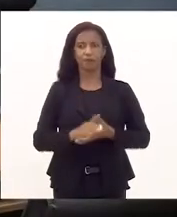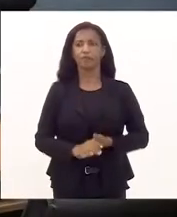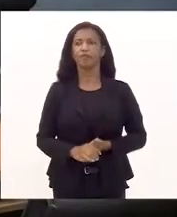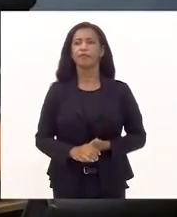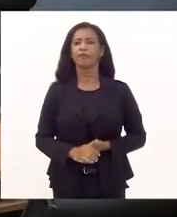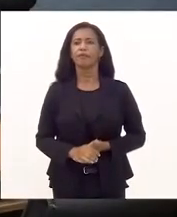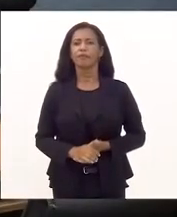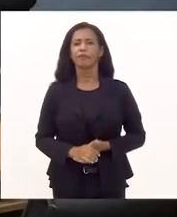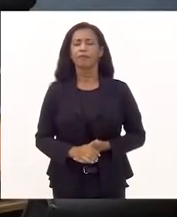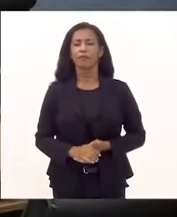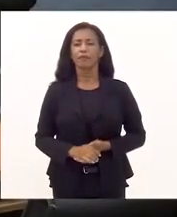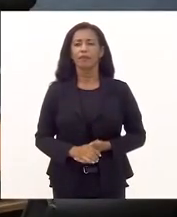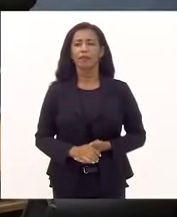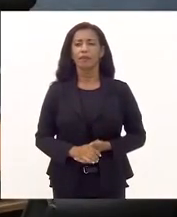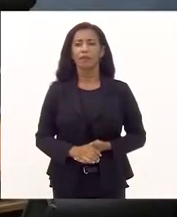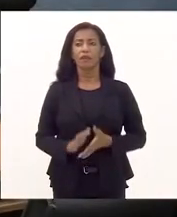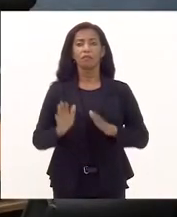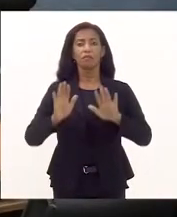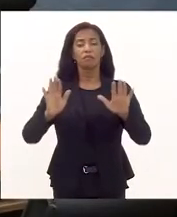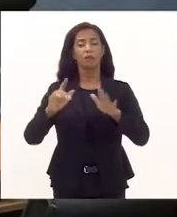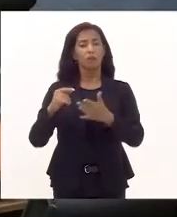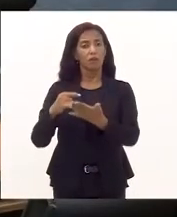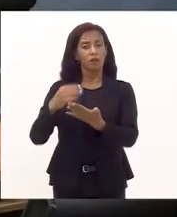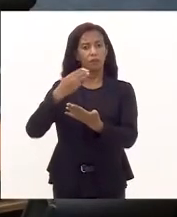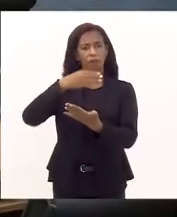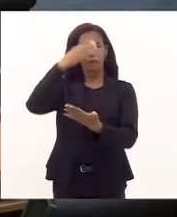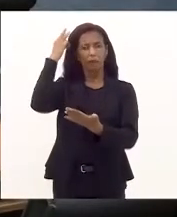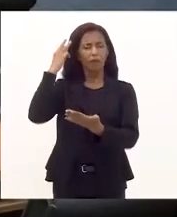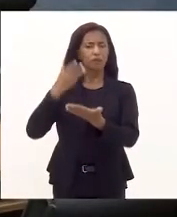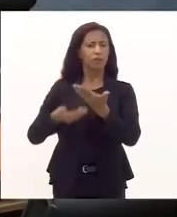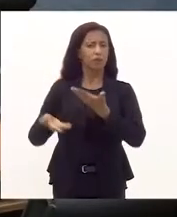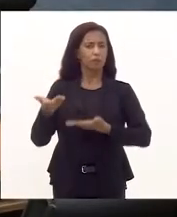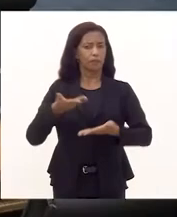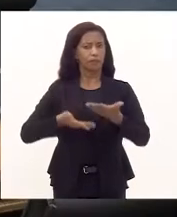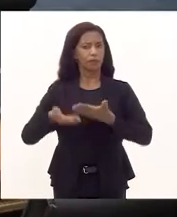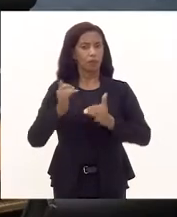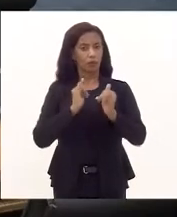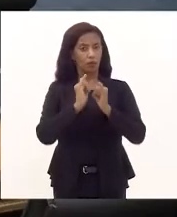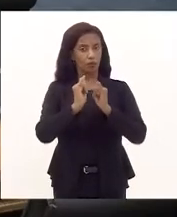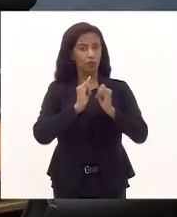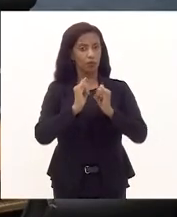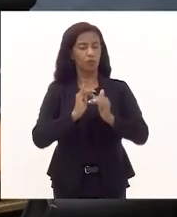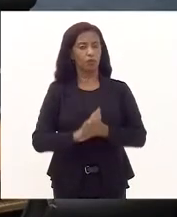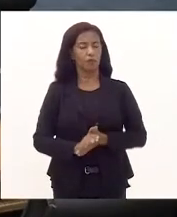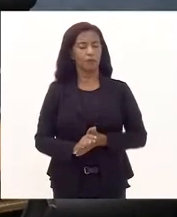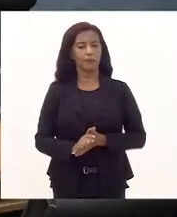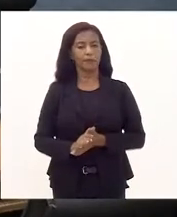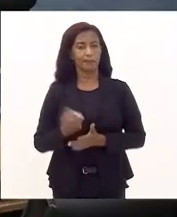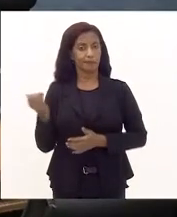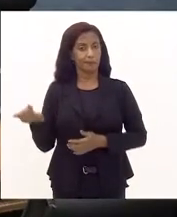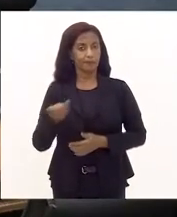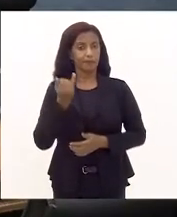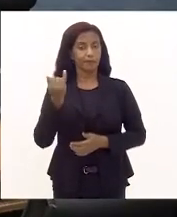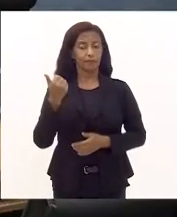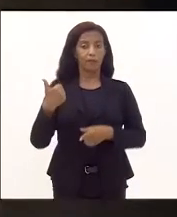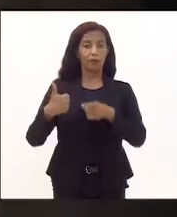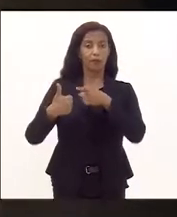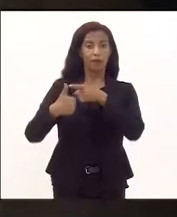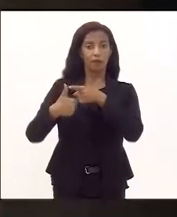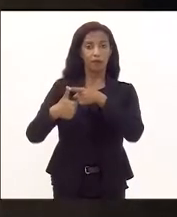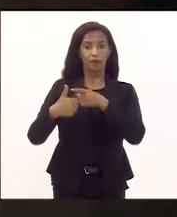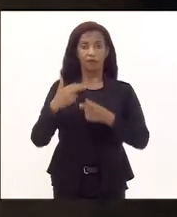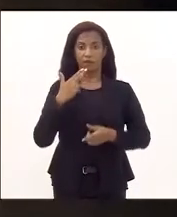Presidente, me permite? Não, não. Não, porque o deputado Márcio Pacheco está compartilhando conosco informações relevantes. Em primeiro lugar, eu quero